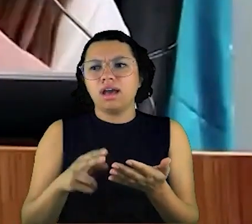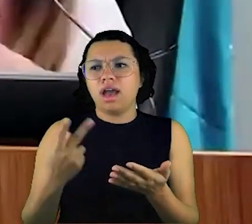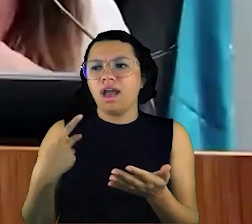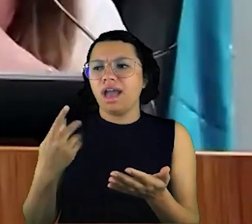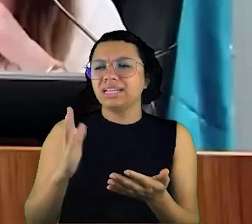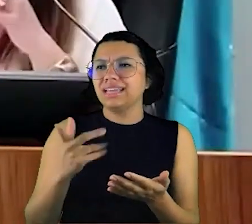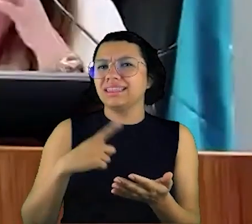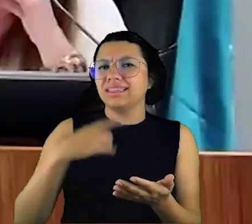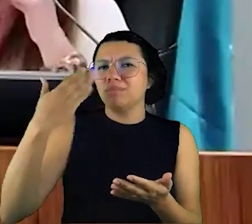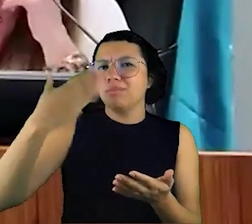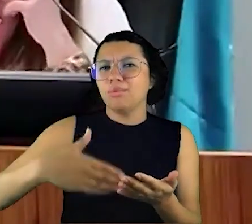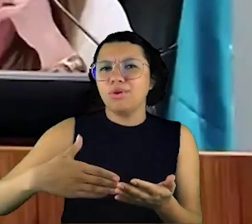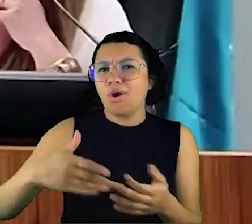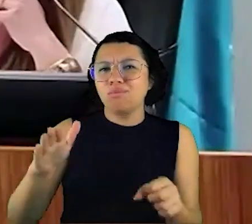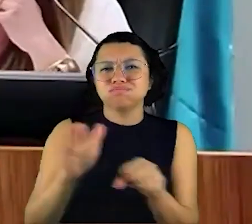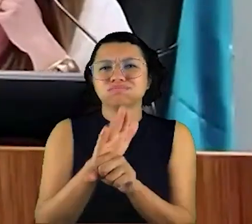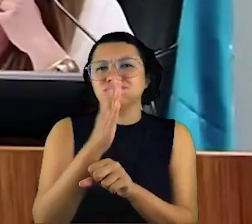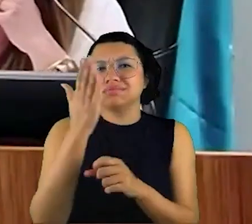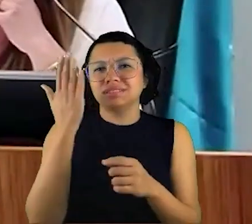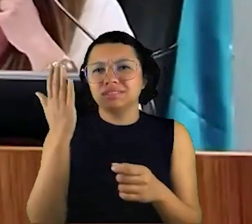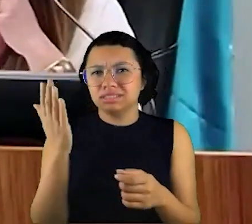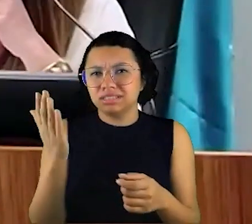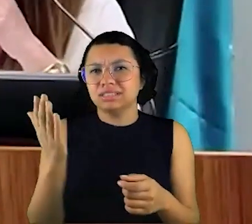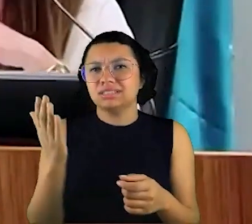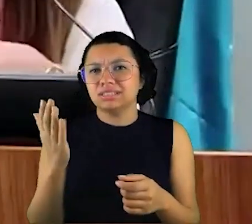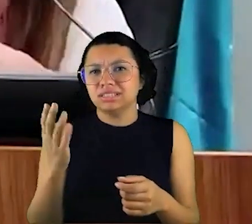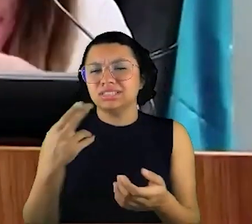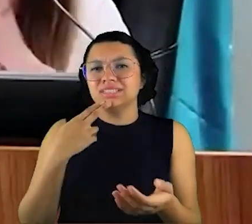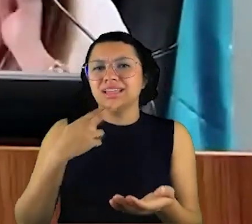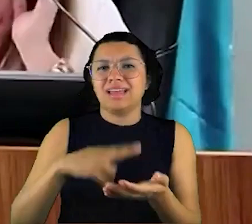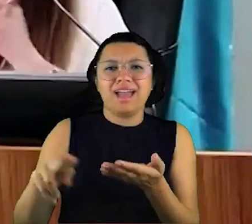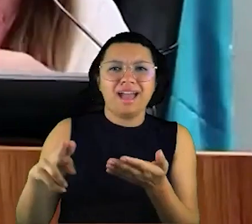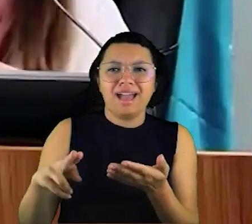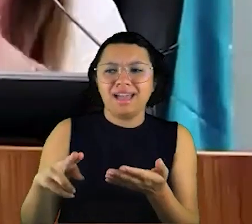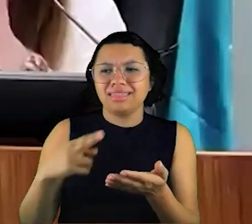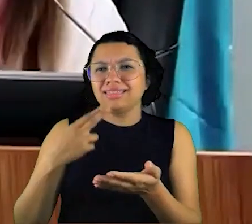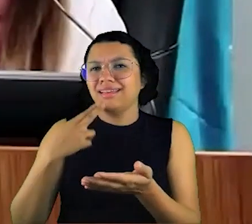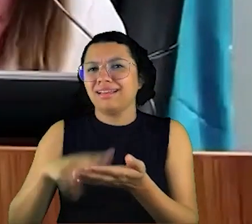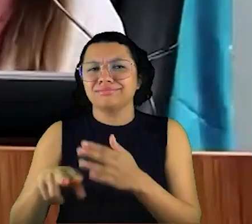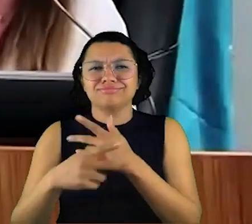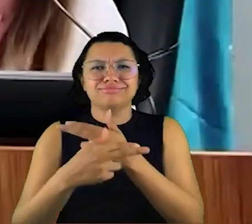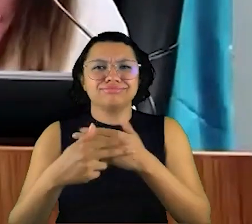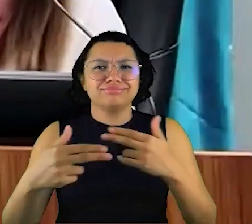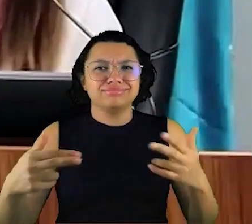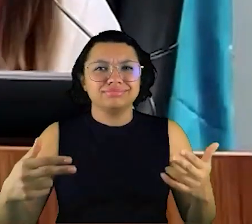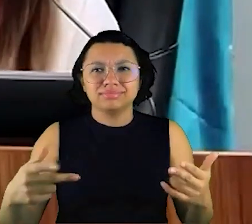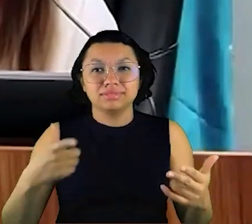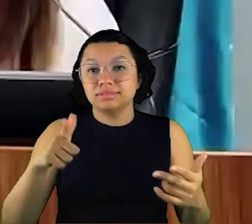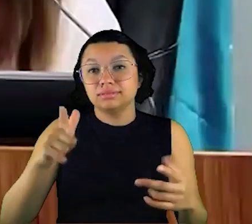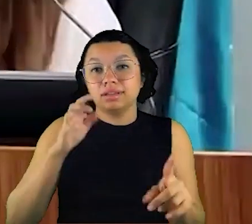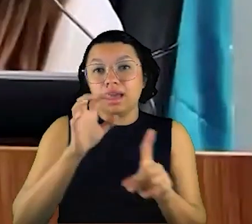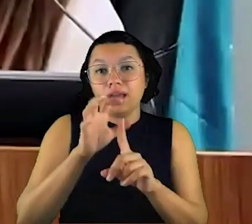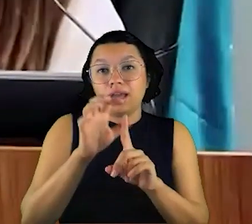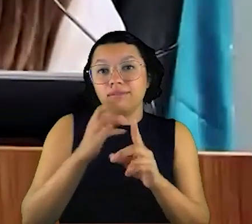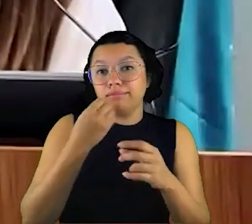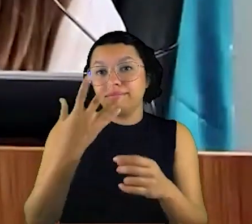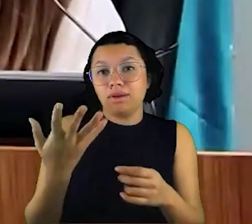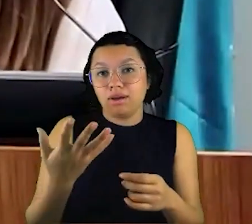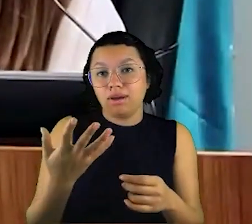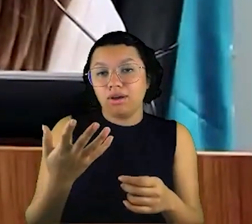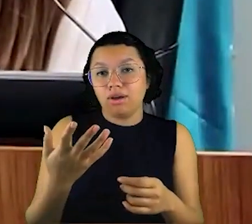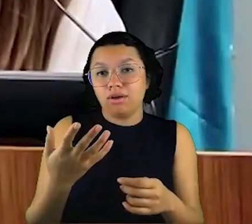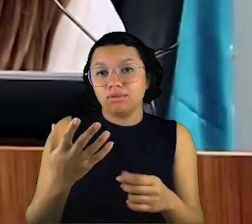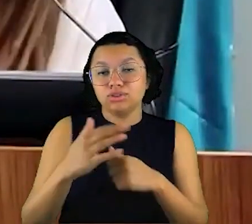gente já tem provas suficientes de que esse tipo Carta de recurso precatória, carta. Essas não, cartas, não. não surte nenhum efeito. Citação